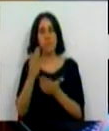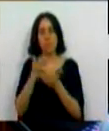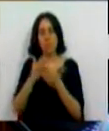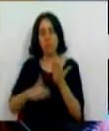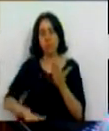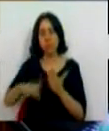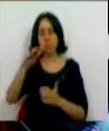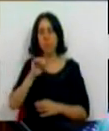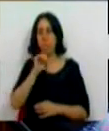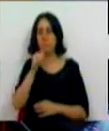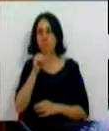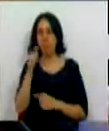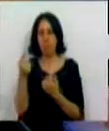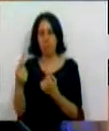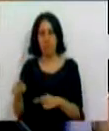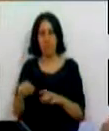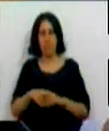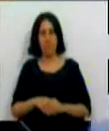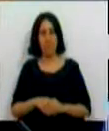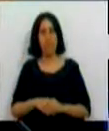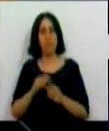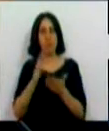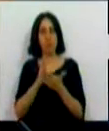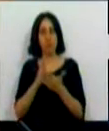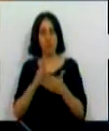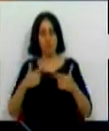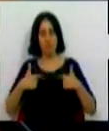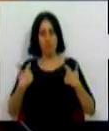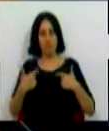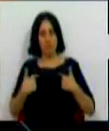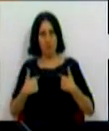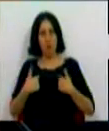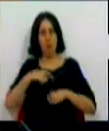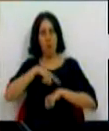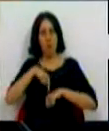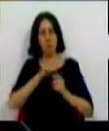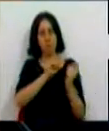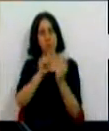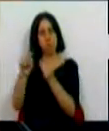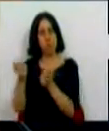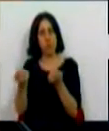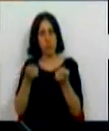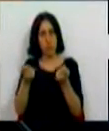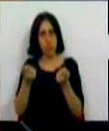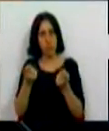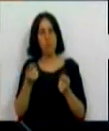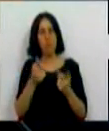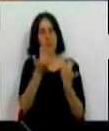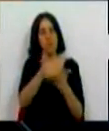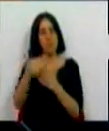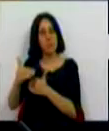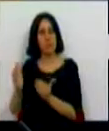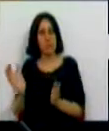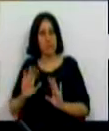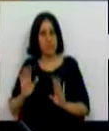de retenção. Às escolas cabe fazer a gestão do crédito de horas atribuído, falo-ão sem restrições